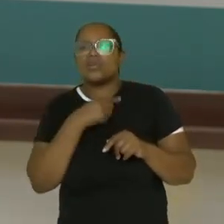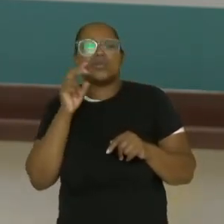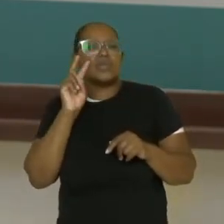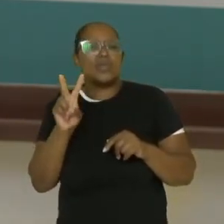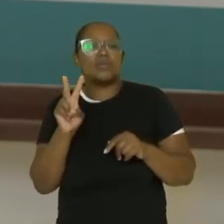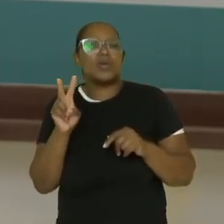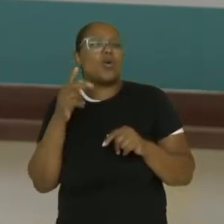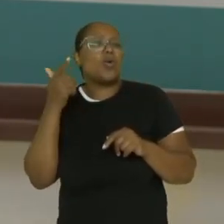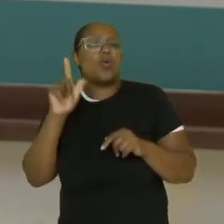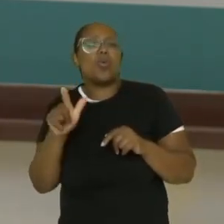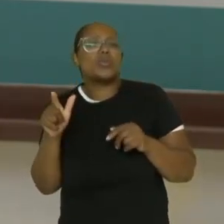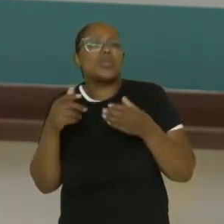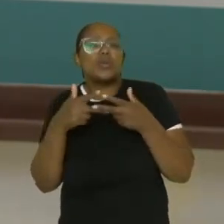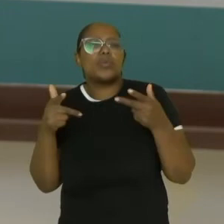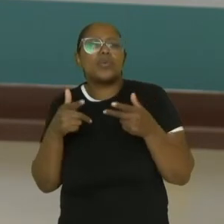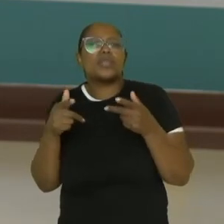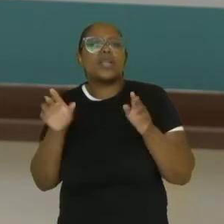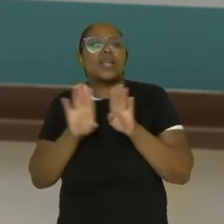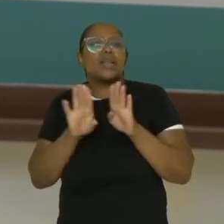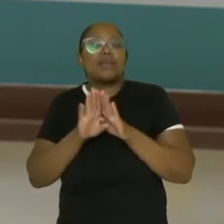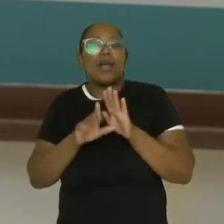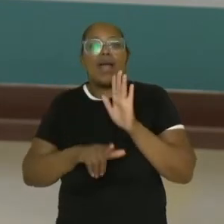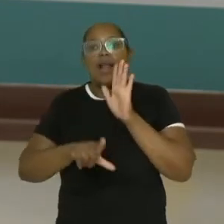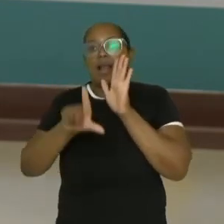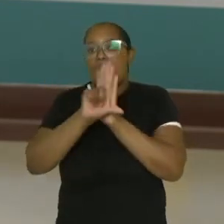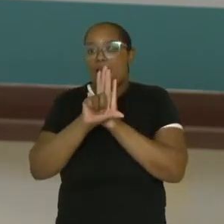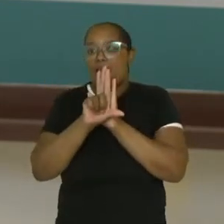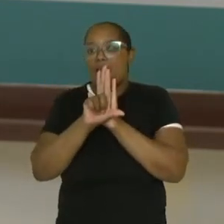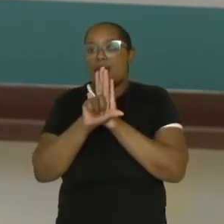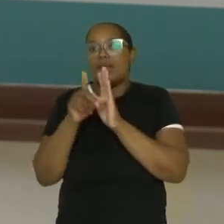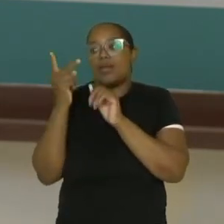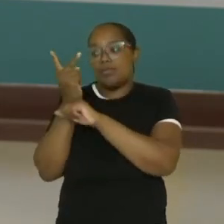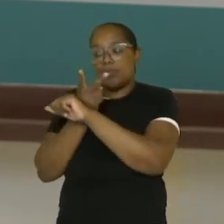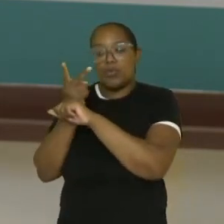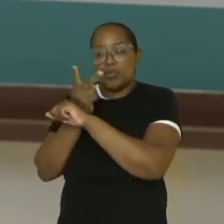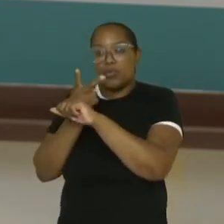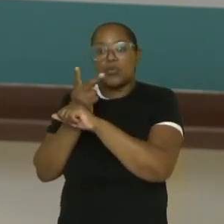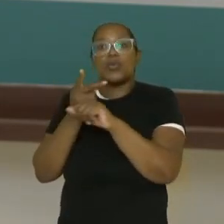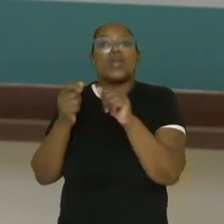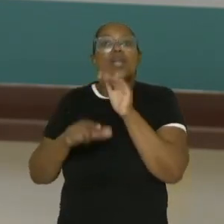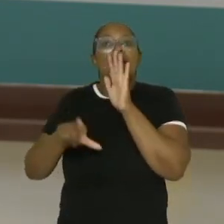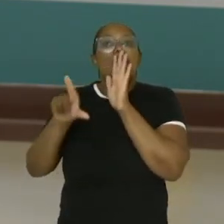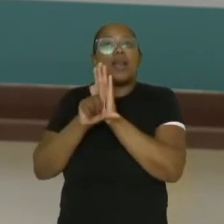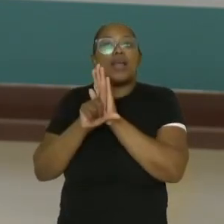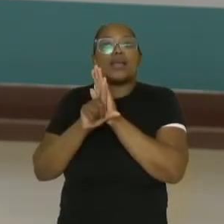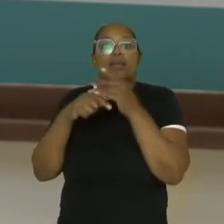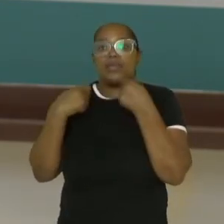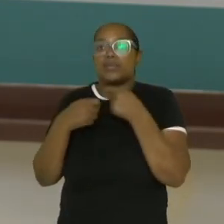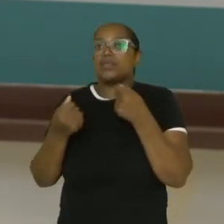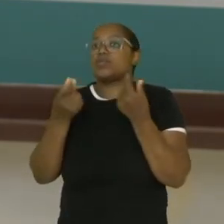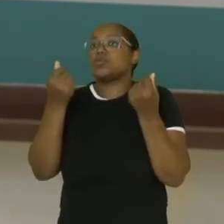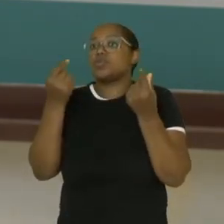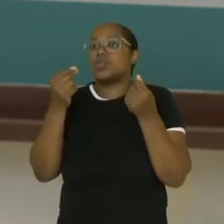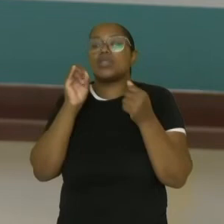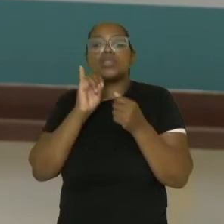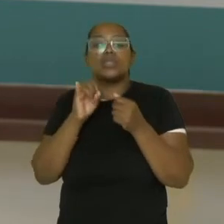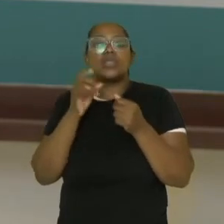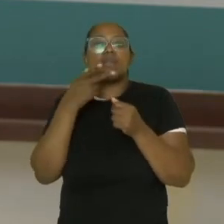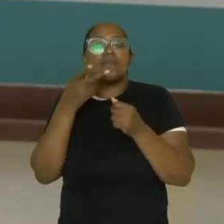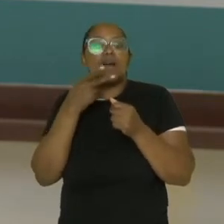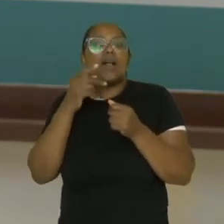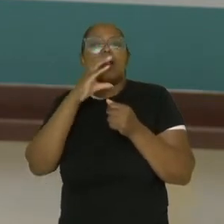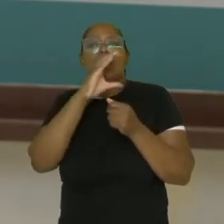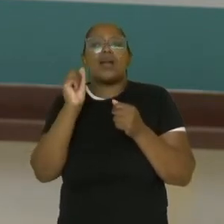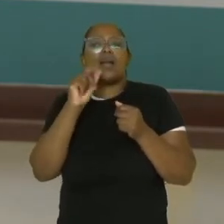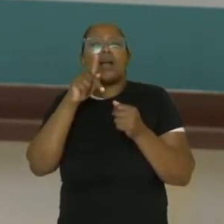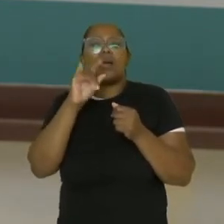de outro mecanismo chamado a lei da oferta e procura e concorrência. E não para por aí quando se estabelece o chamado